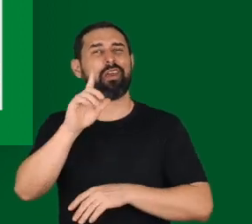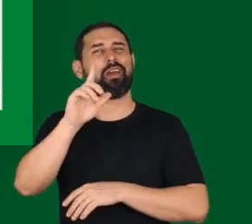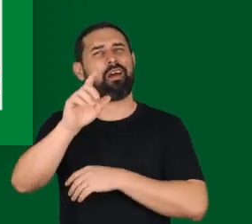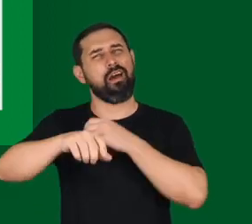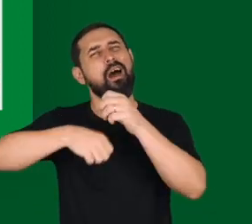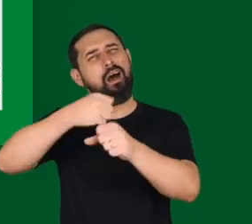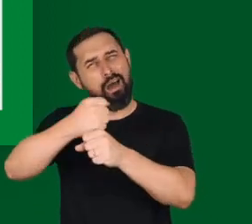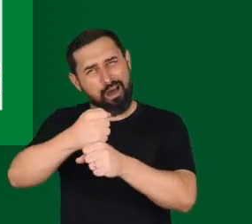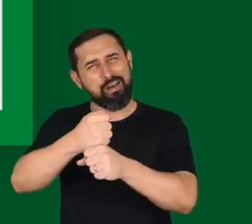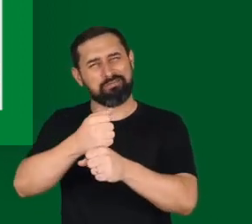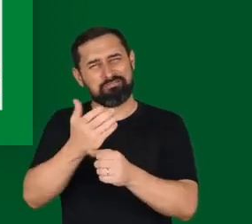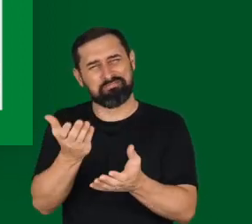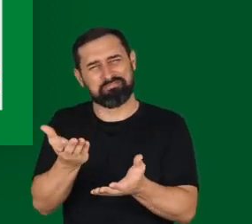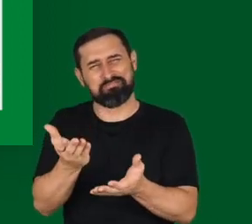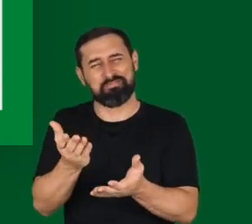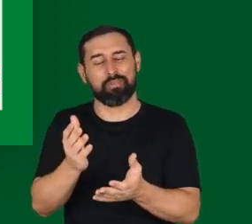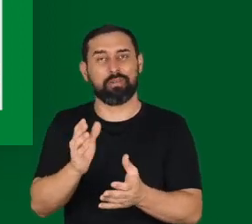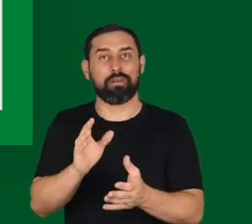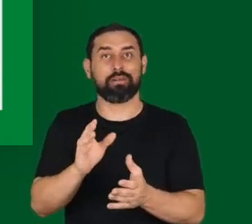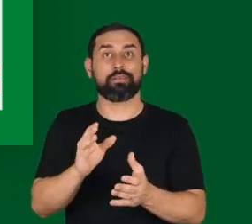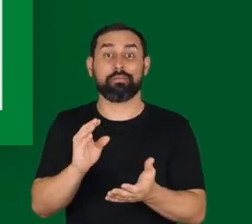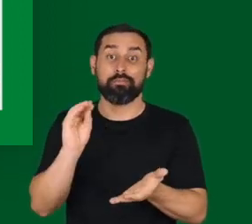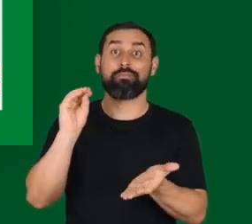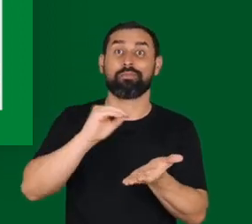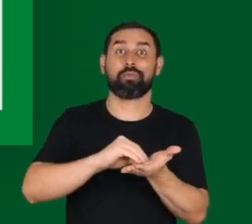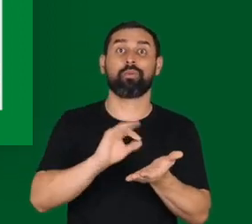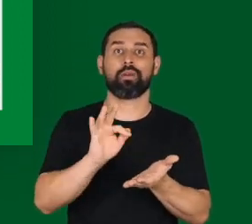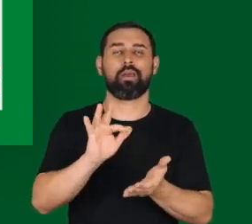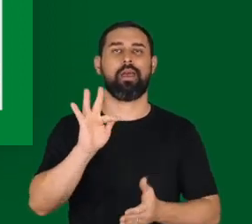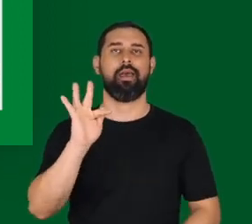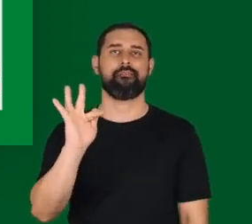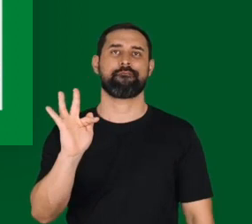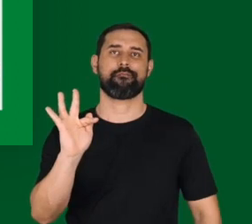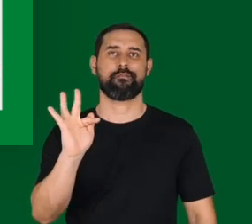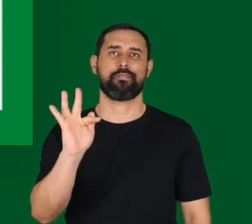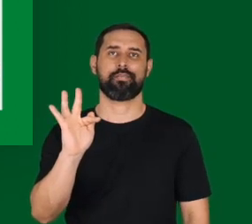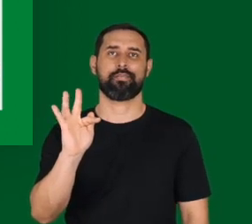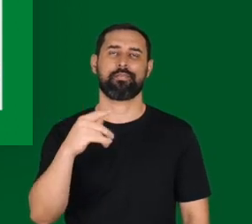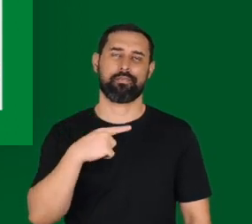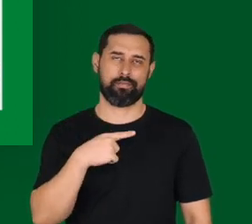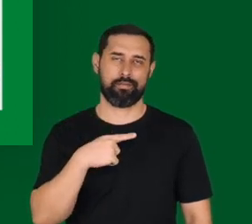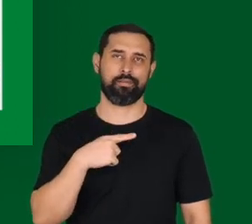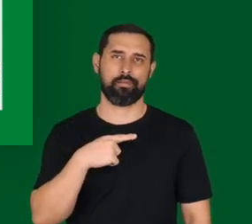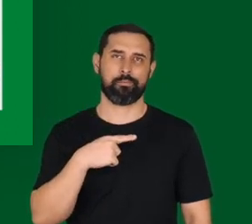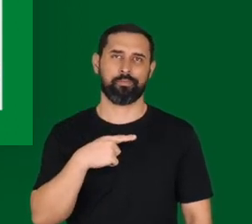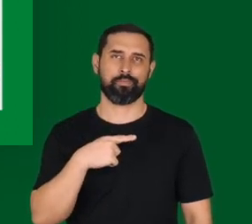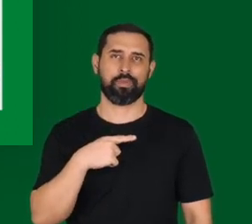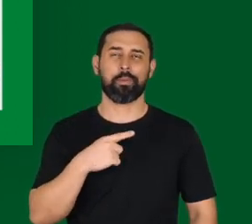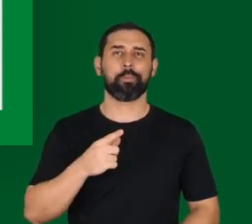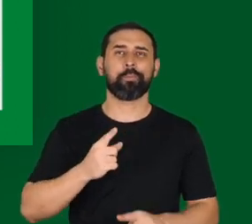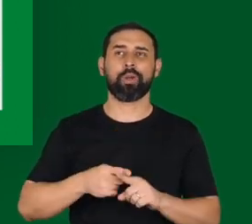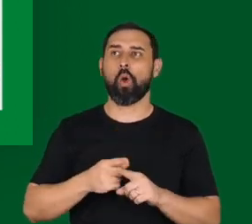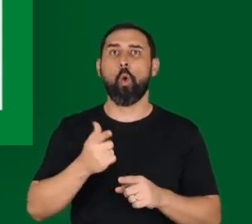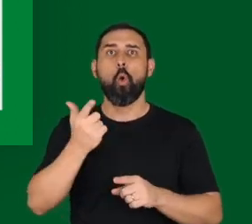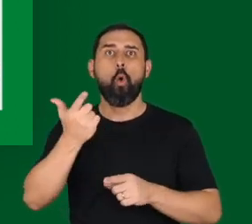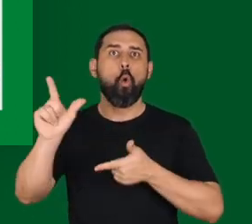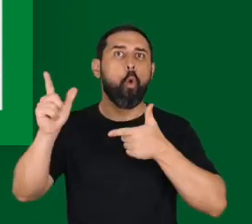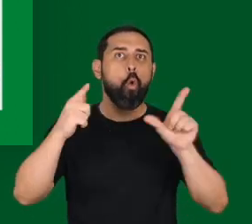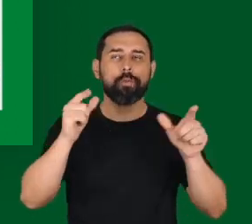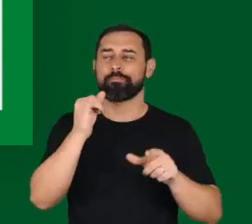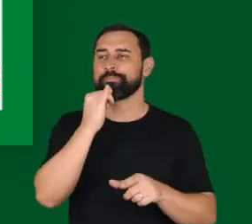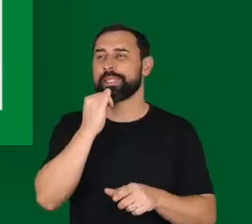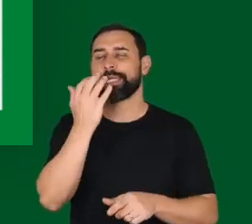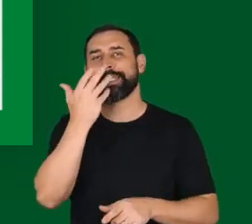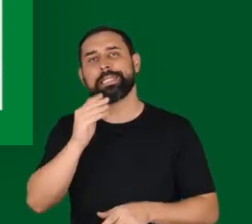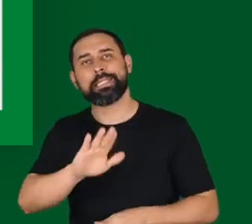vir ao final do ano ou o ano que vem. E foi incluído esse F, que são outros fatores, principalmente se tratando de